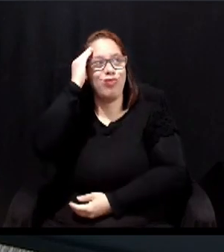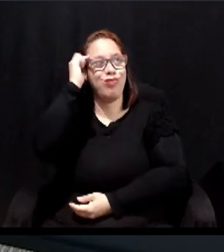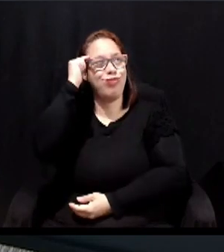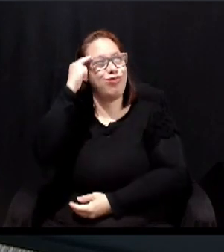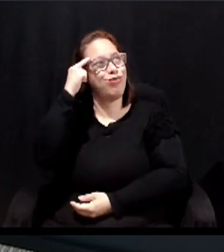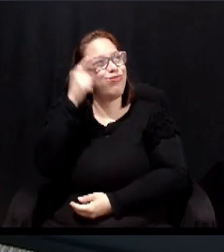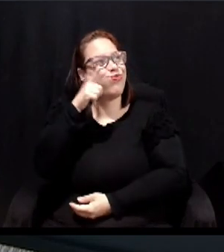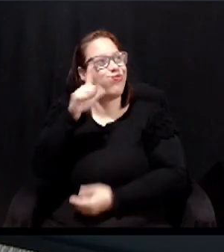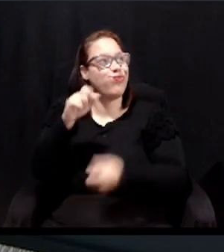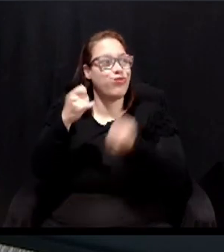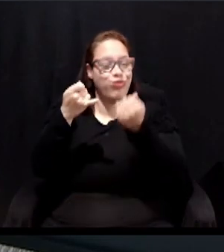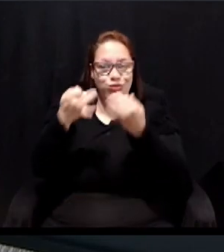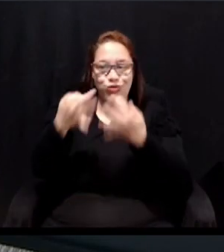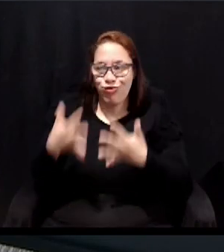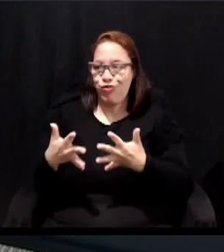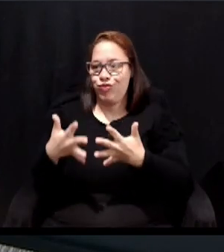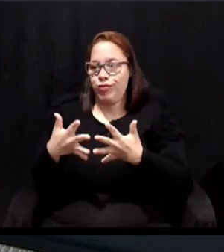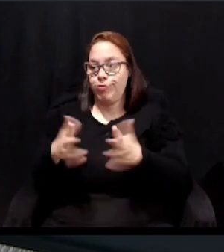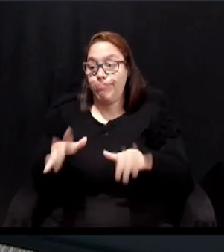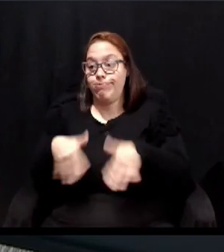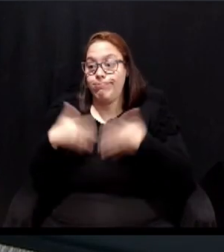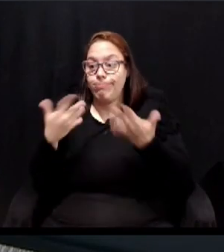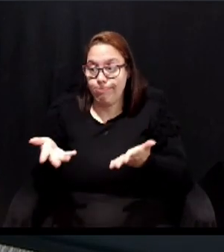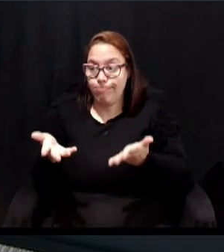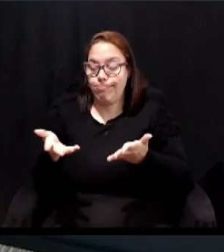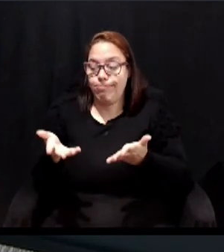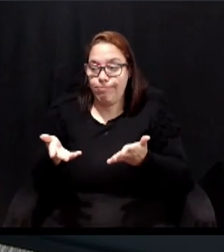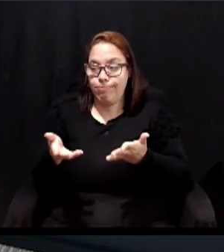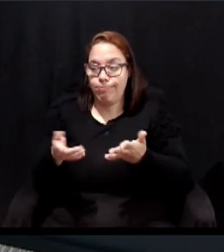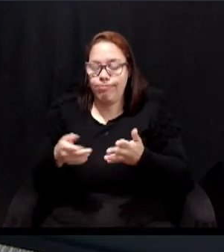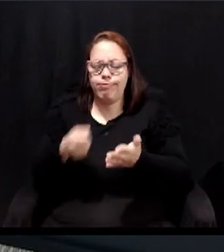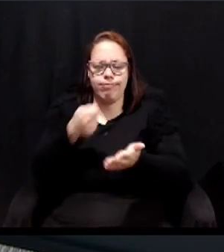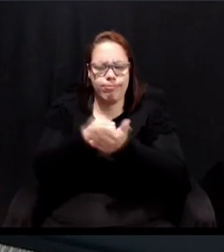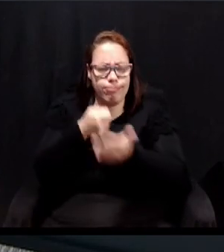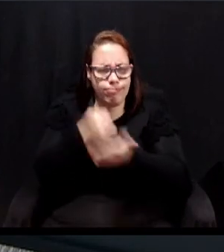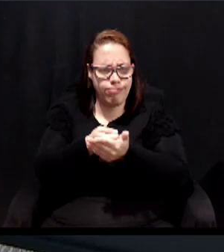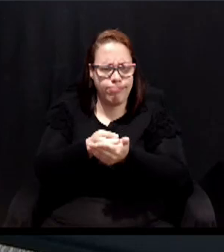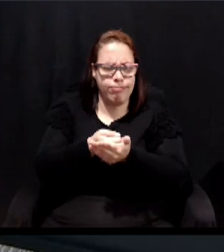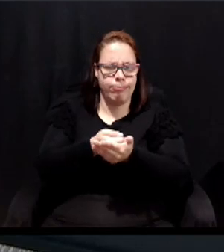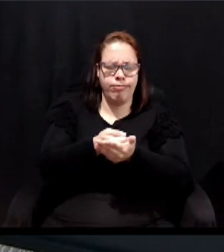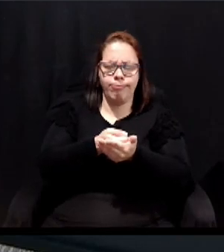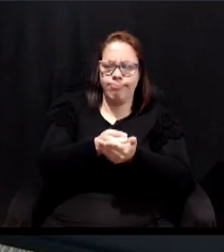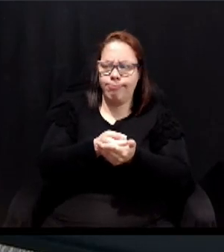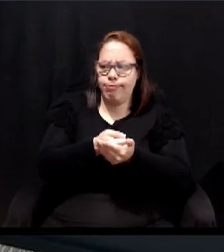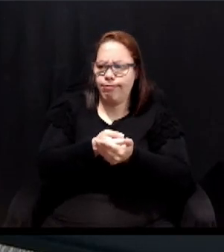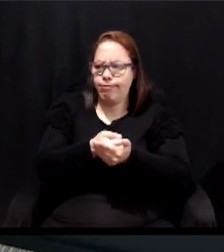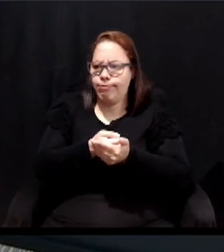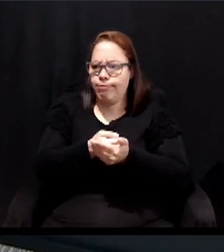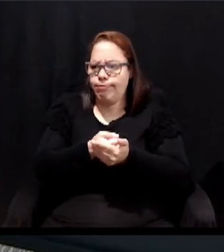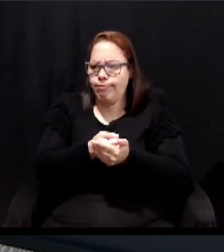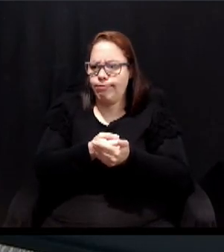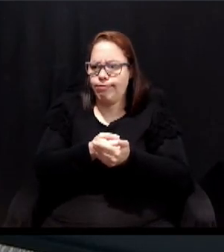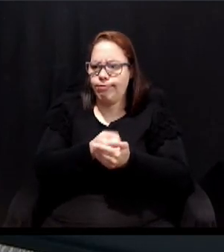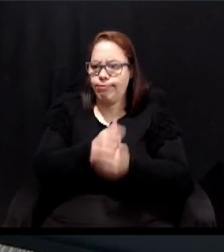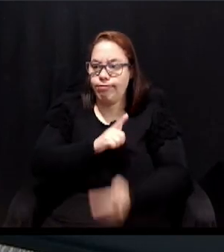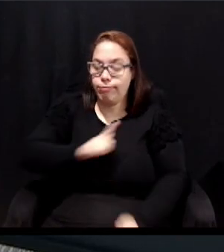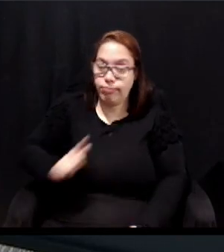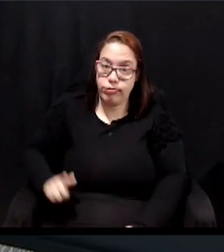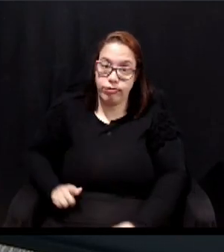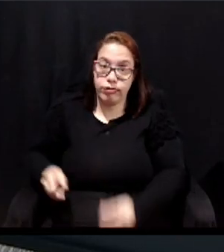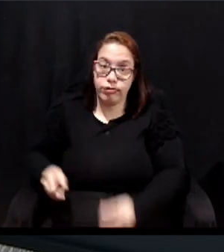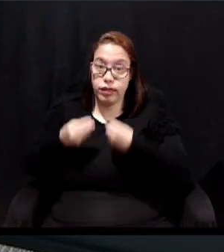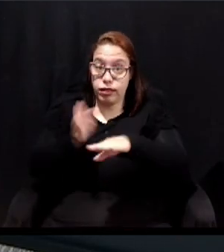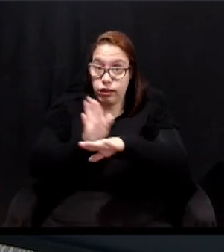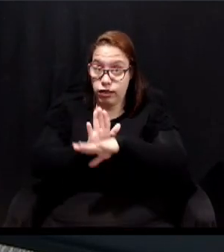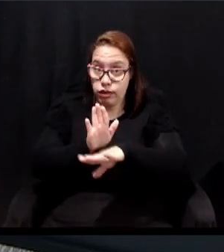esclarecer quais são os deveres e obrigações dele e se o governo atual está dando algum benefício, a gente